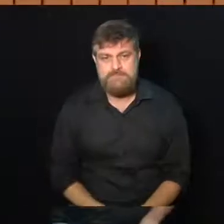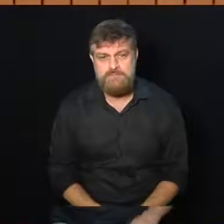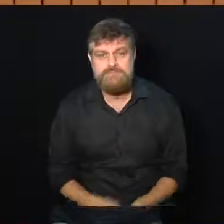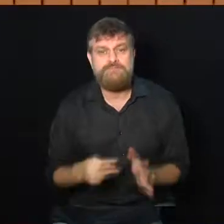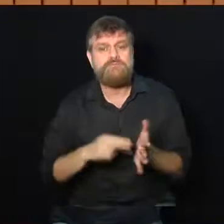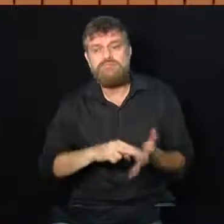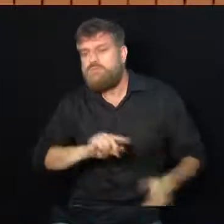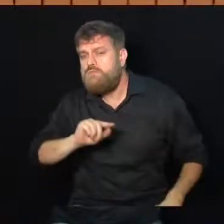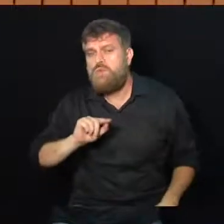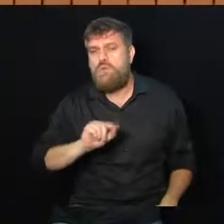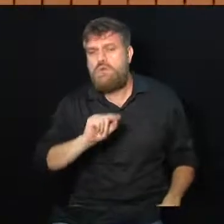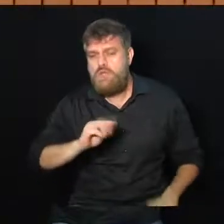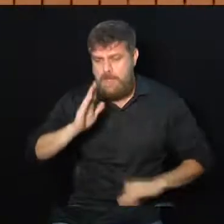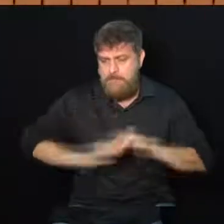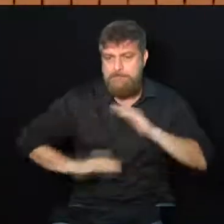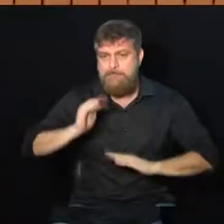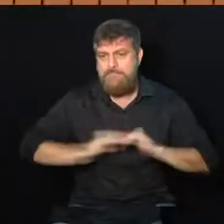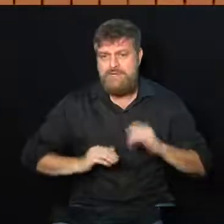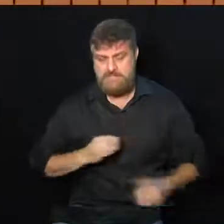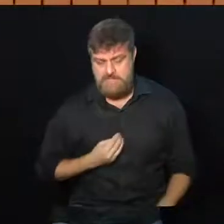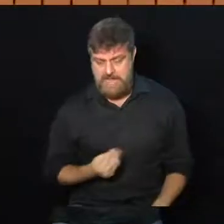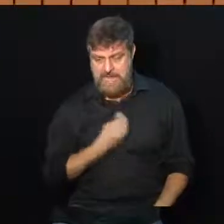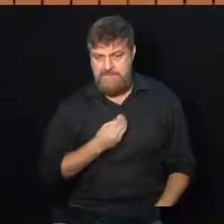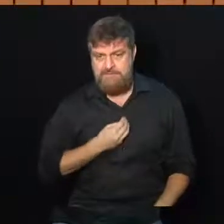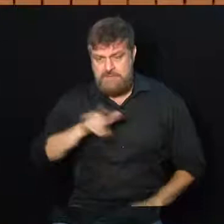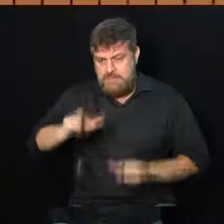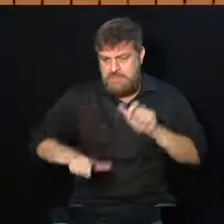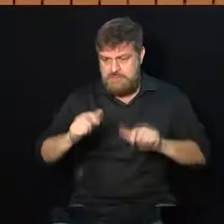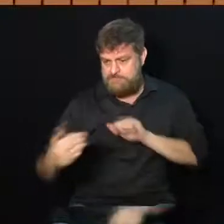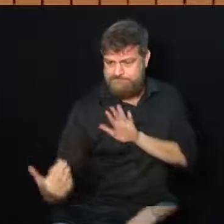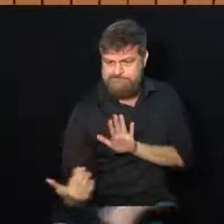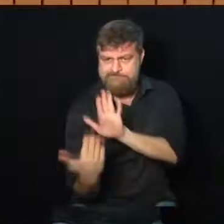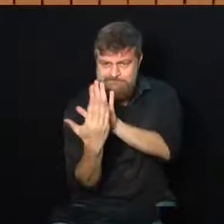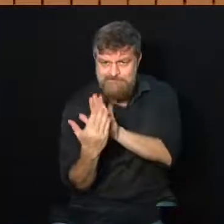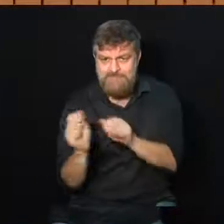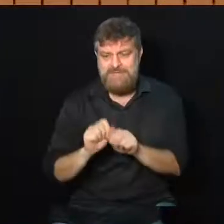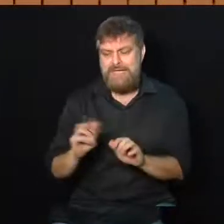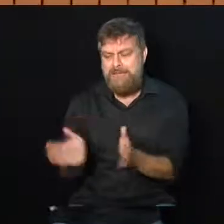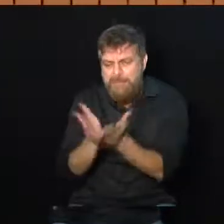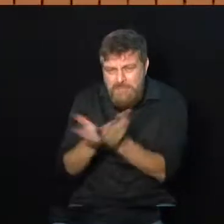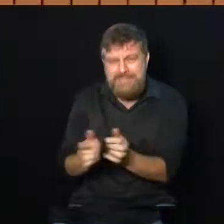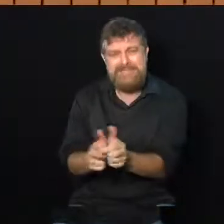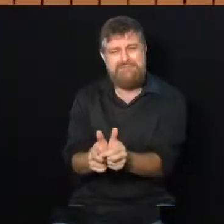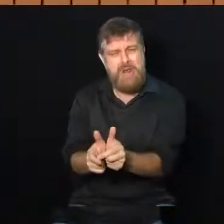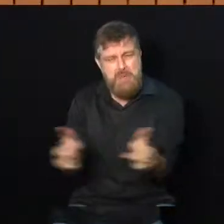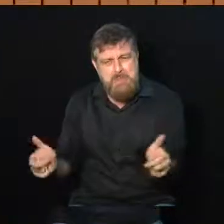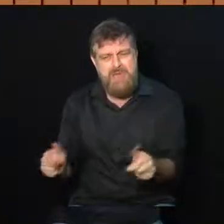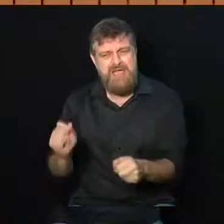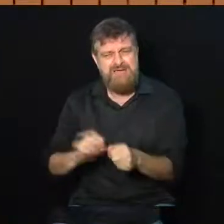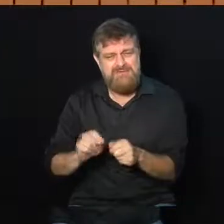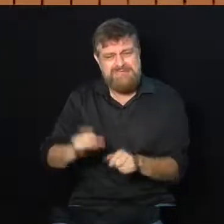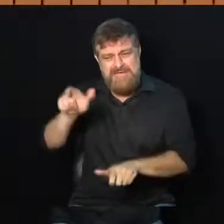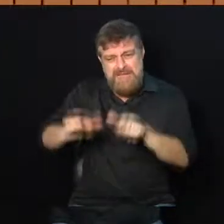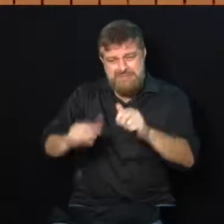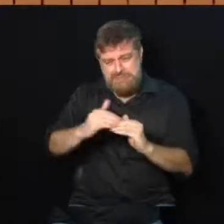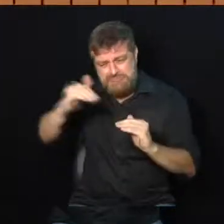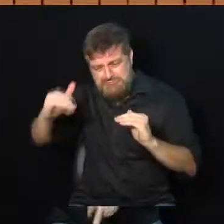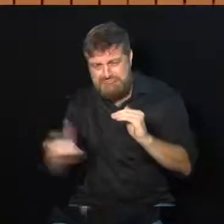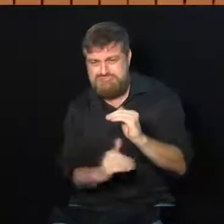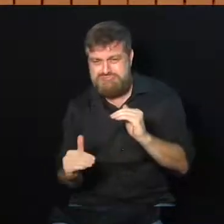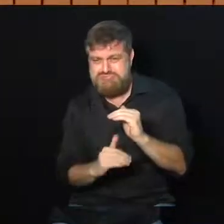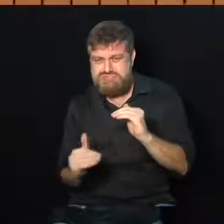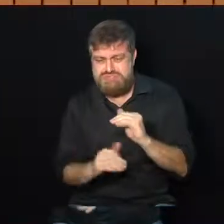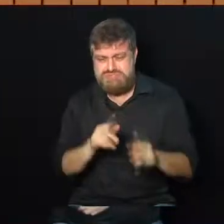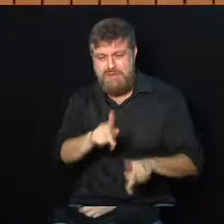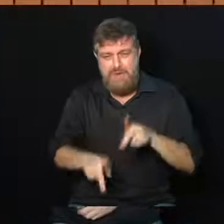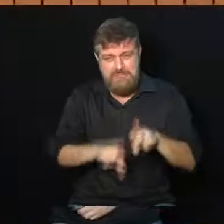seja, uma ação que impacta a vida de muita gente, que vai trazer pobreza, que vai trazer o empobrecimento da população, que